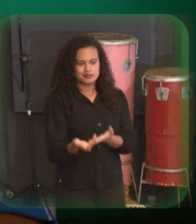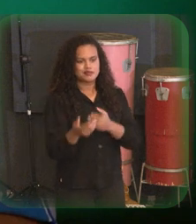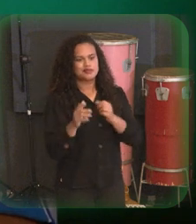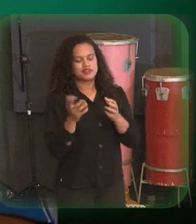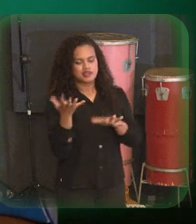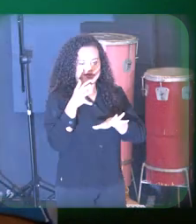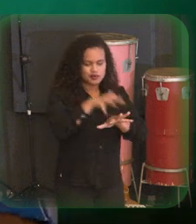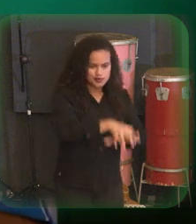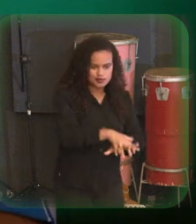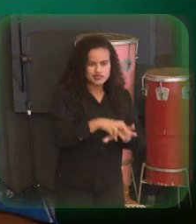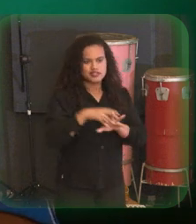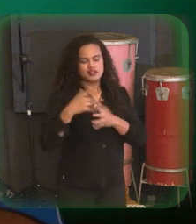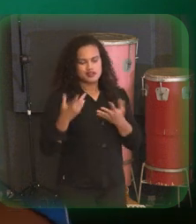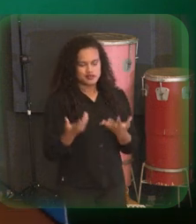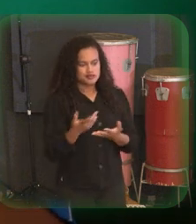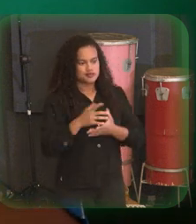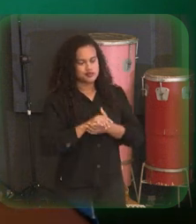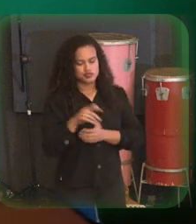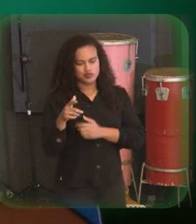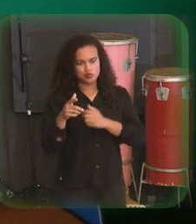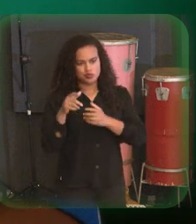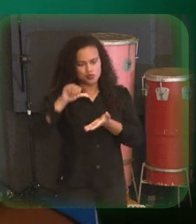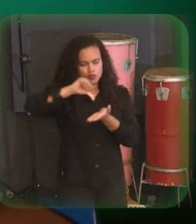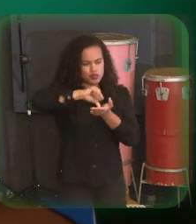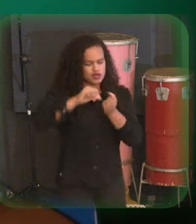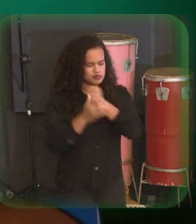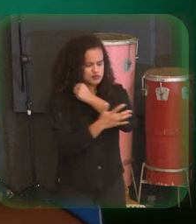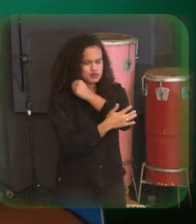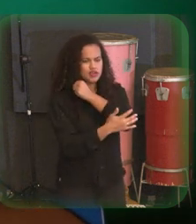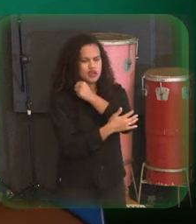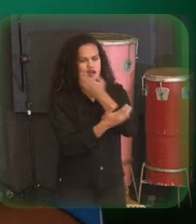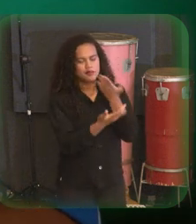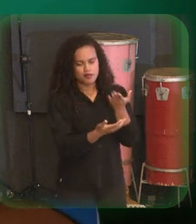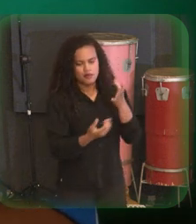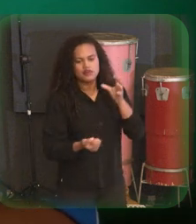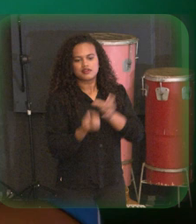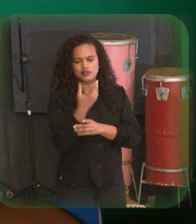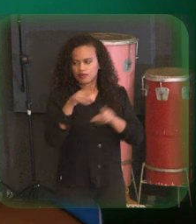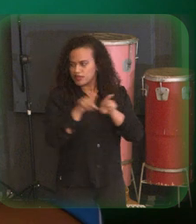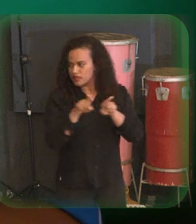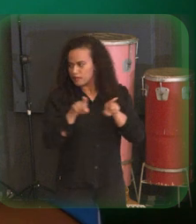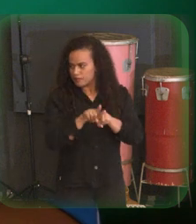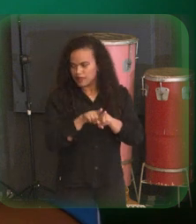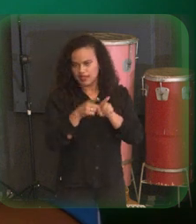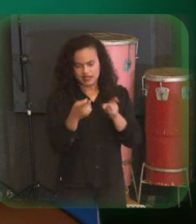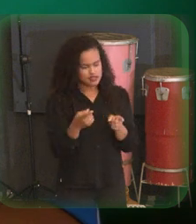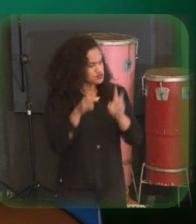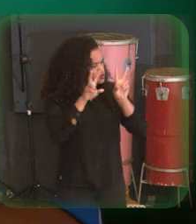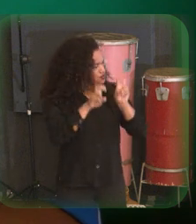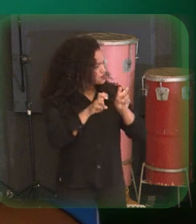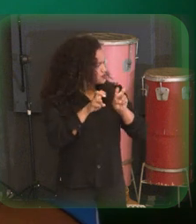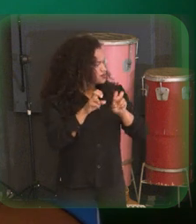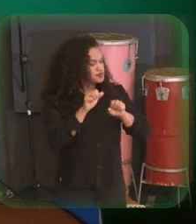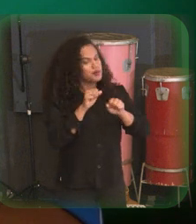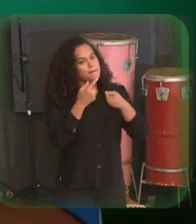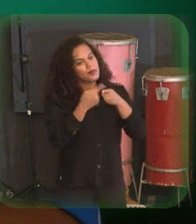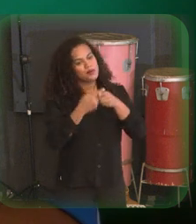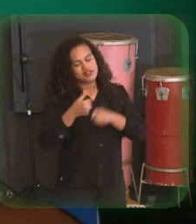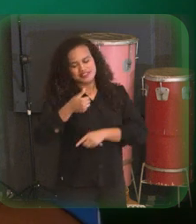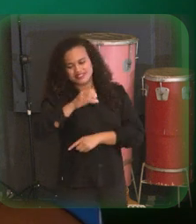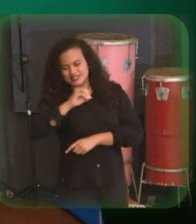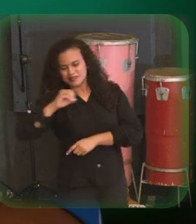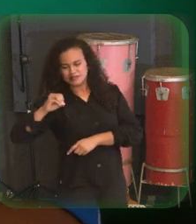fez também no contexto de pandemia. Eu acho bem significativo esse mês, porque 100% do